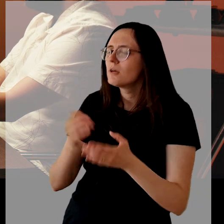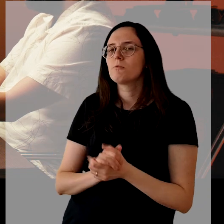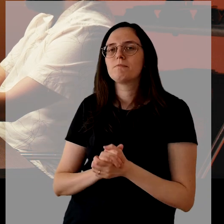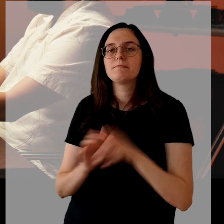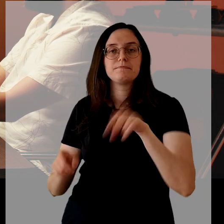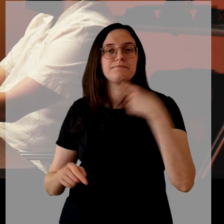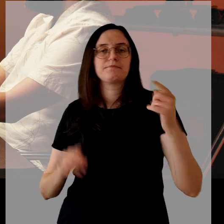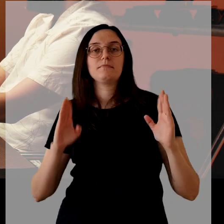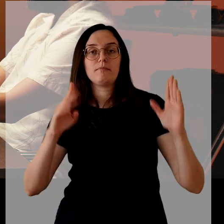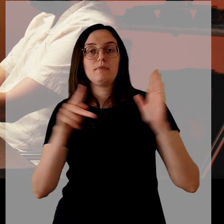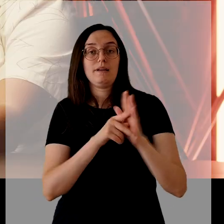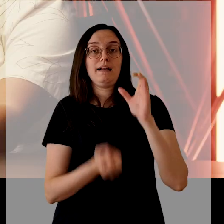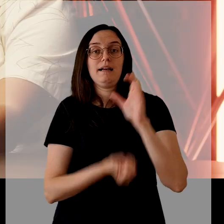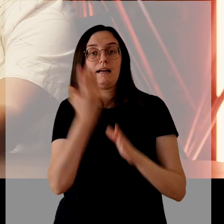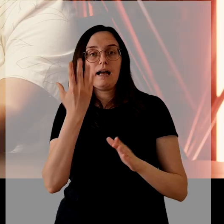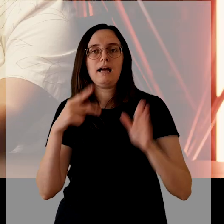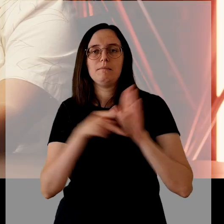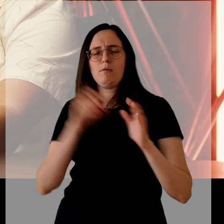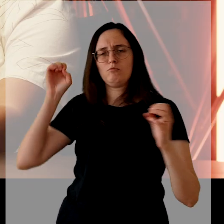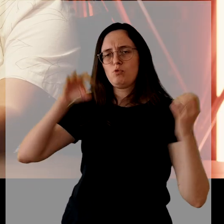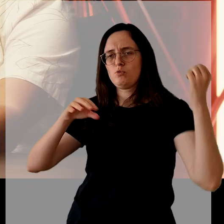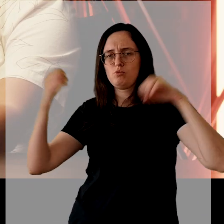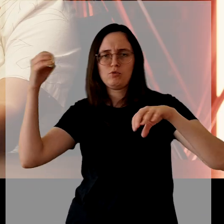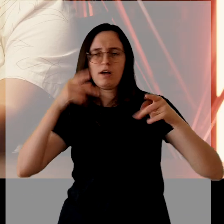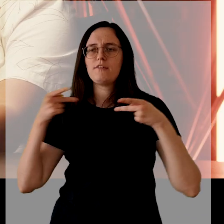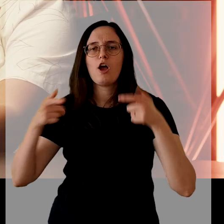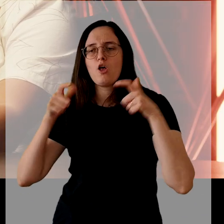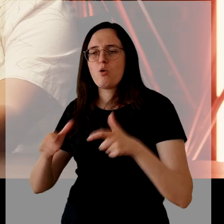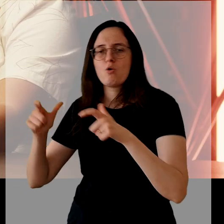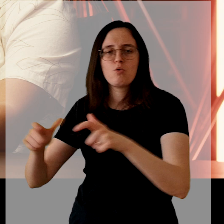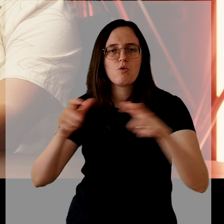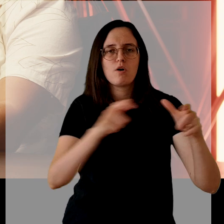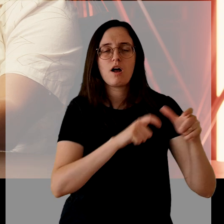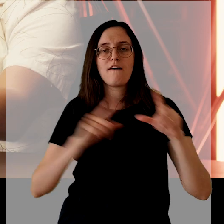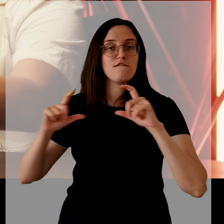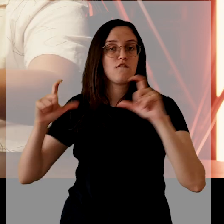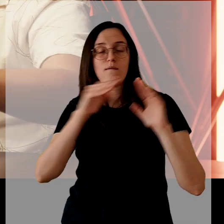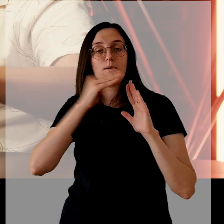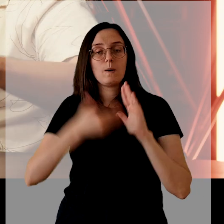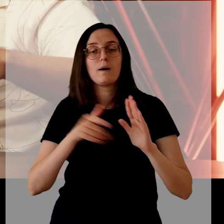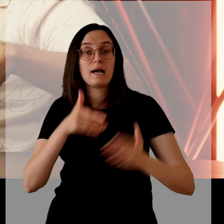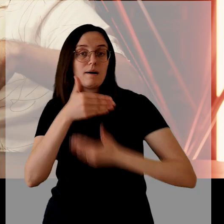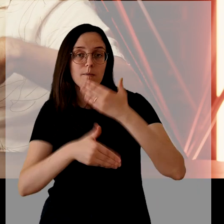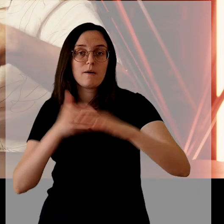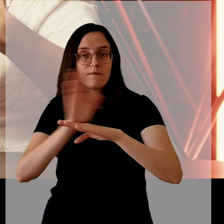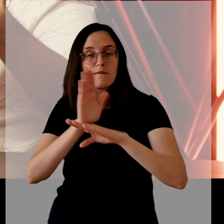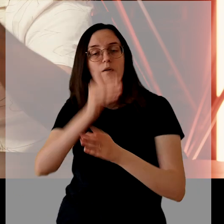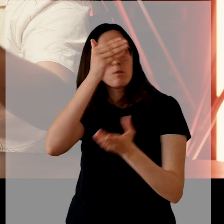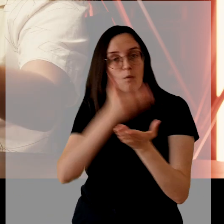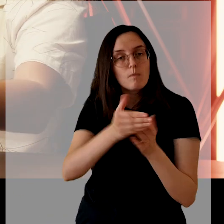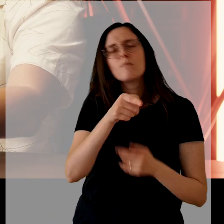aí depois tem toda a parte de criar os planos de luz, visita das locações, as fotos. Então, esse processo do filme